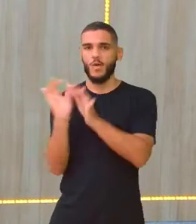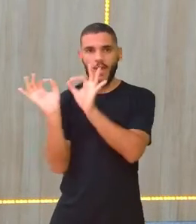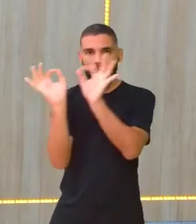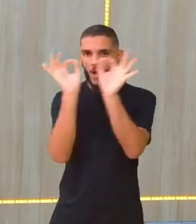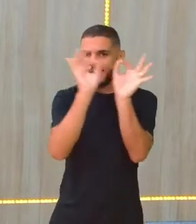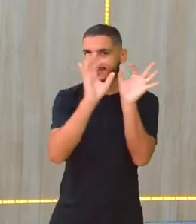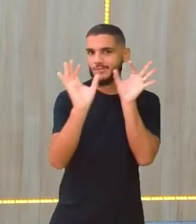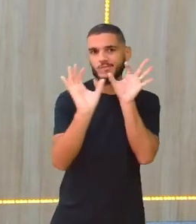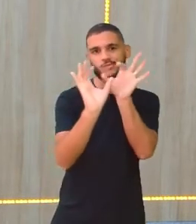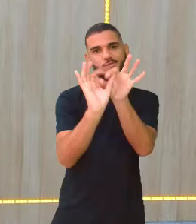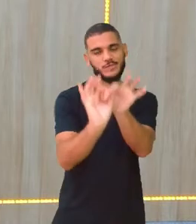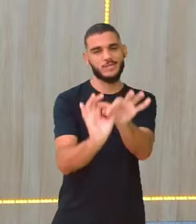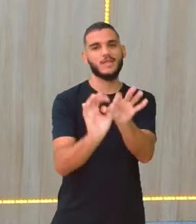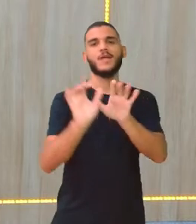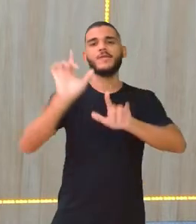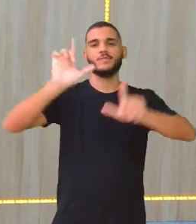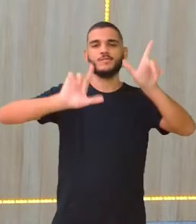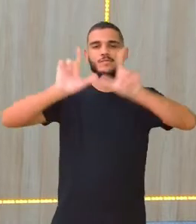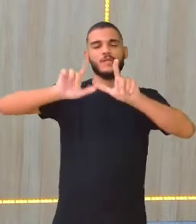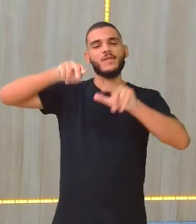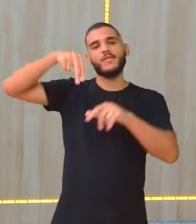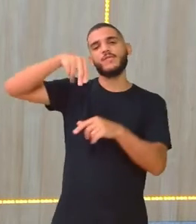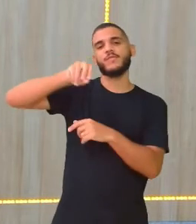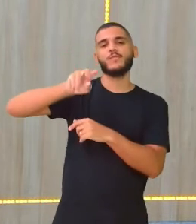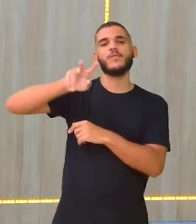também, né? Através da TV Nova